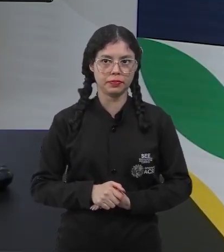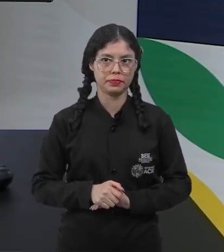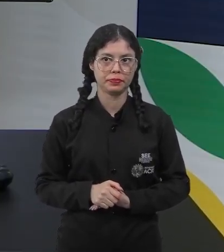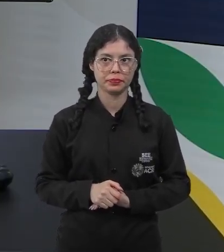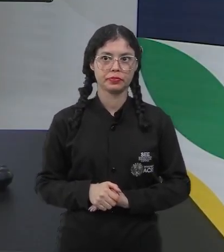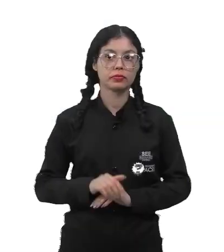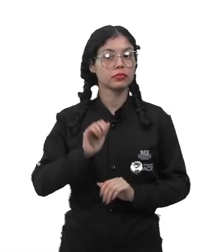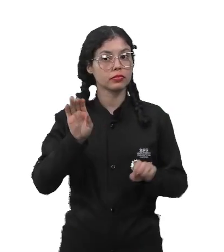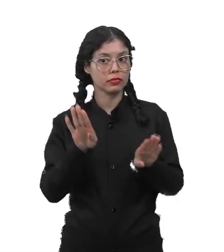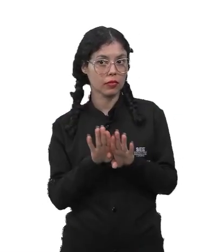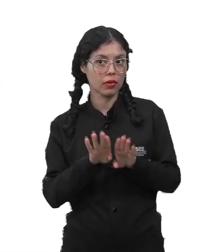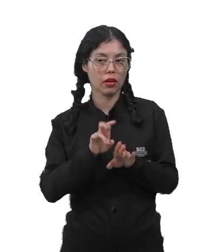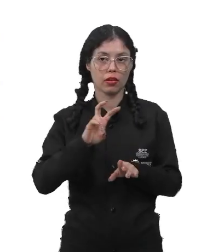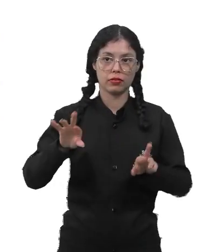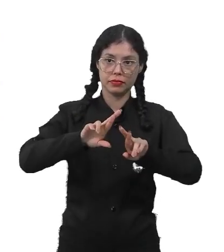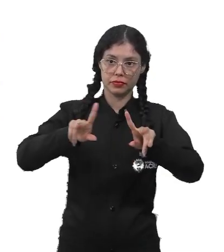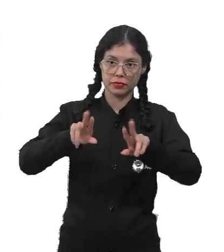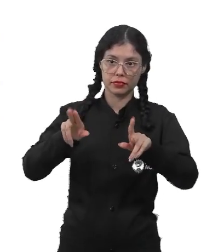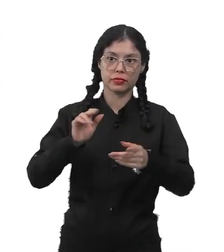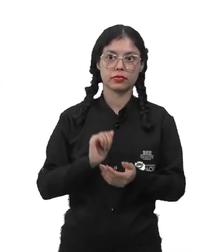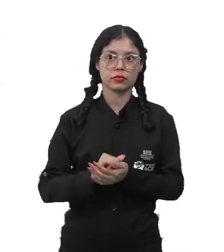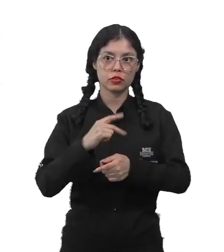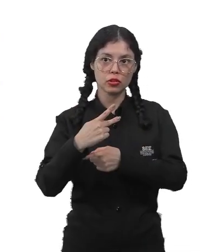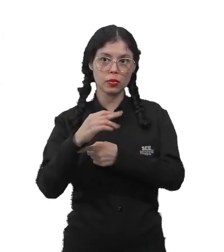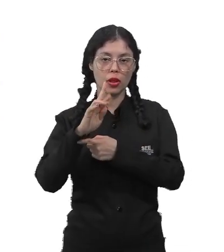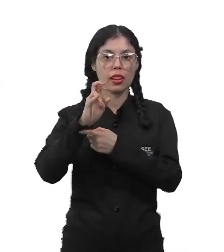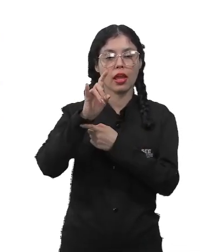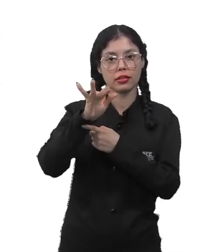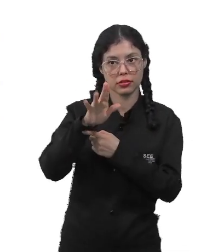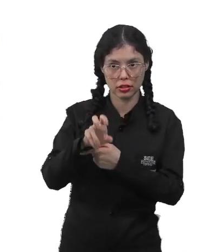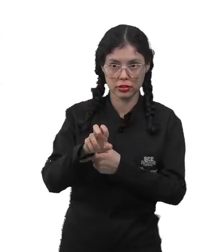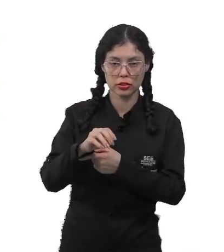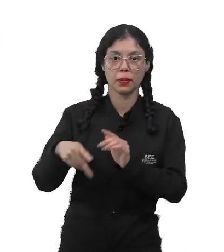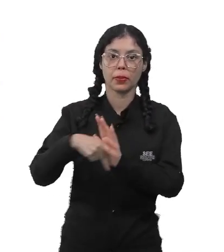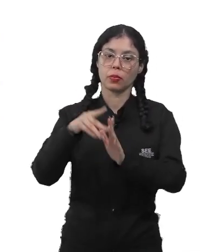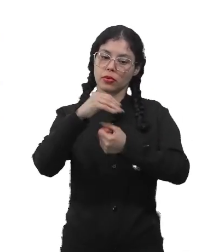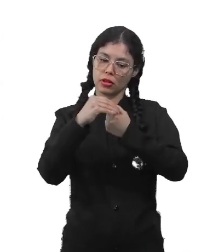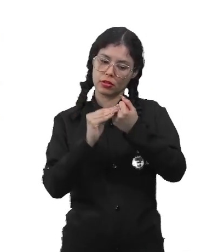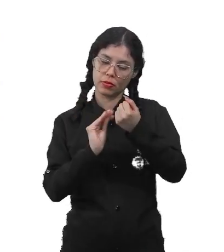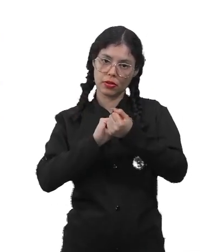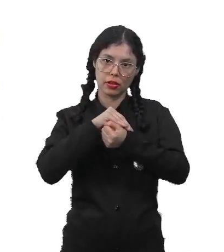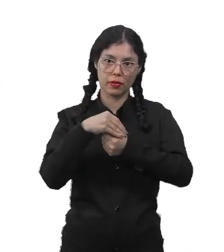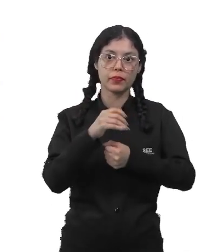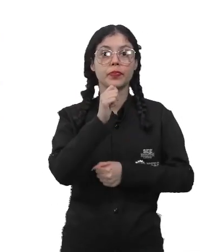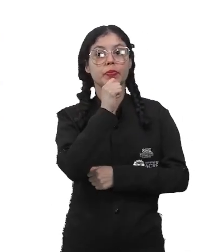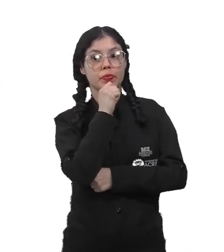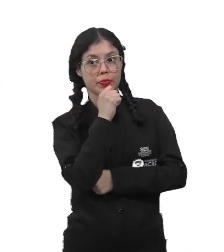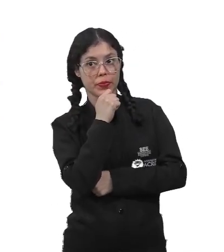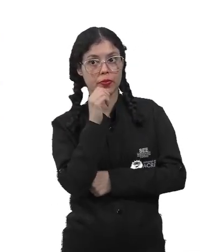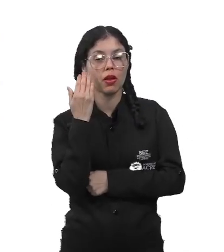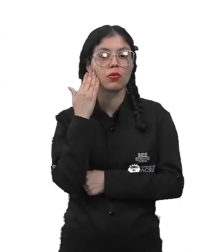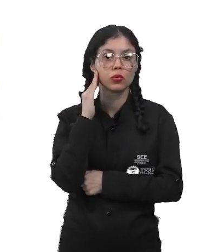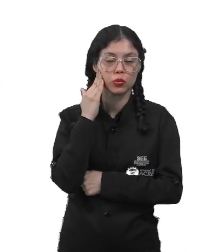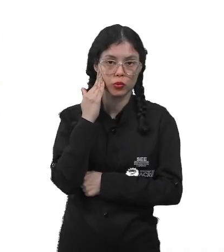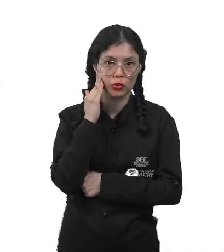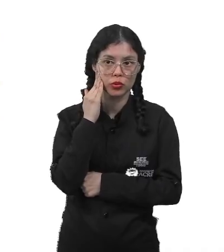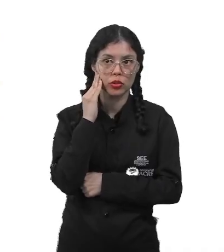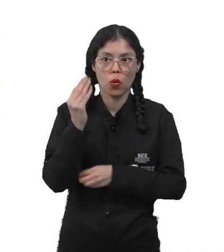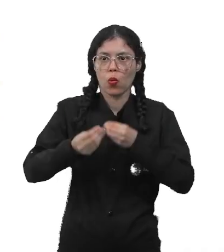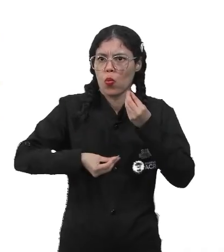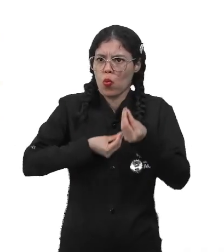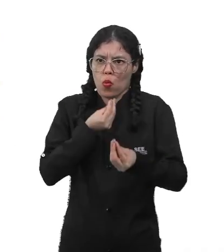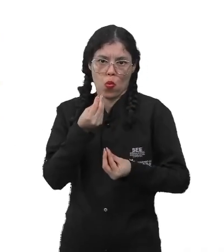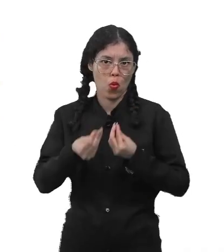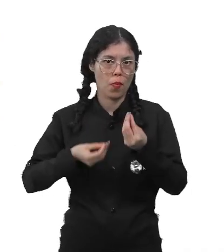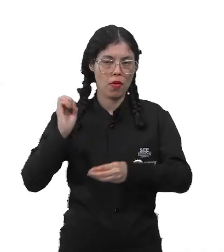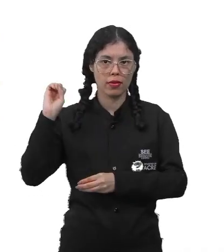Ela vai variar conforme a polaridade das moléculas. Então, além de entender como é que